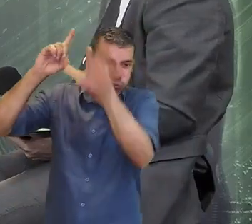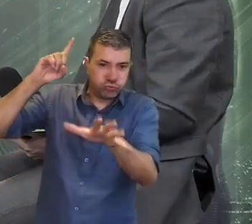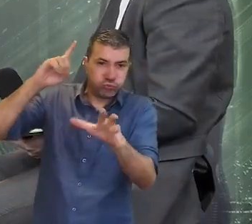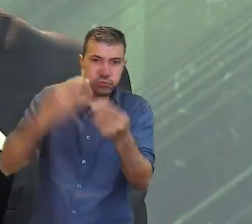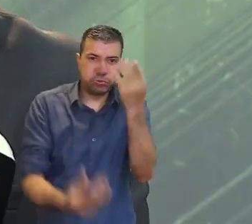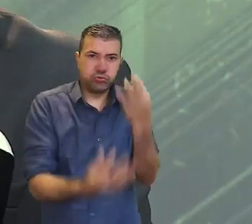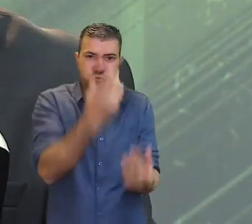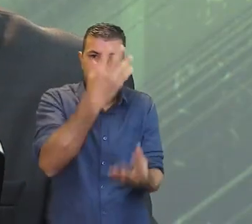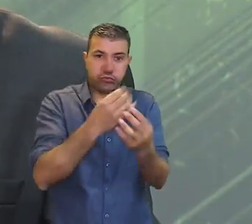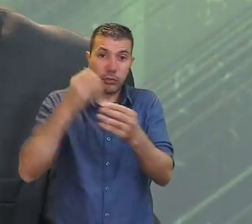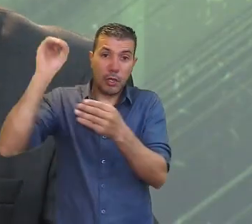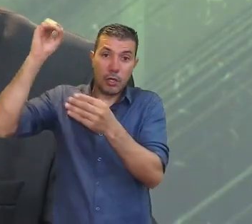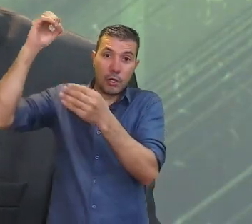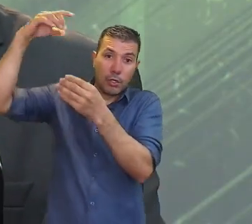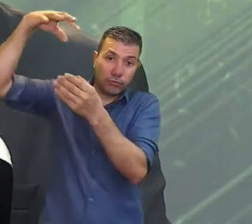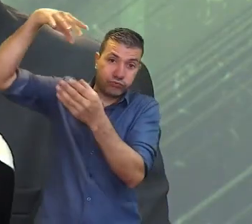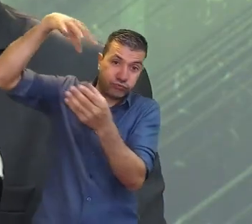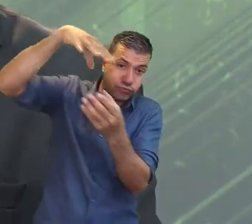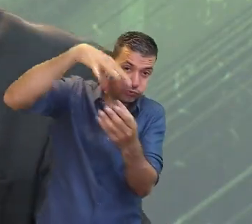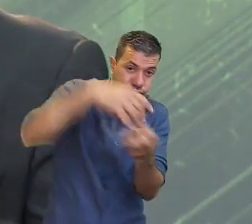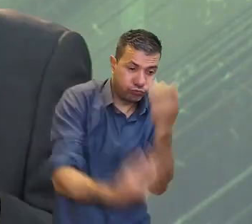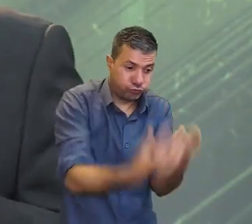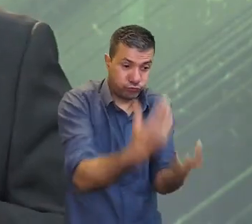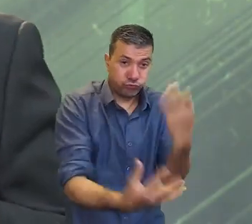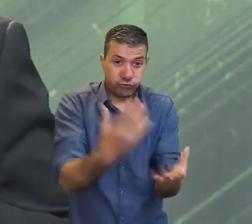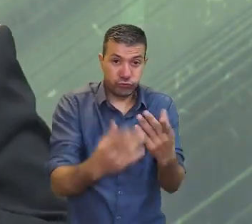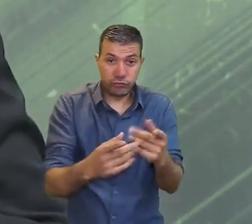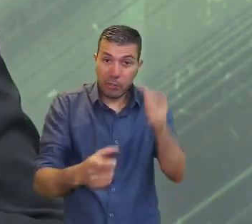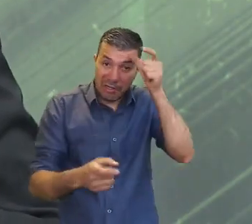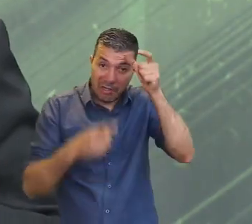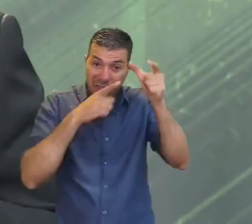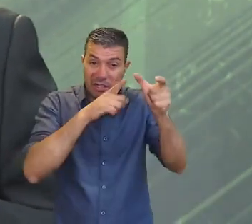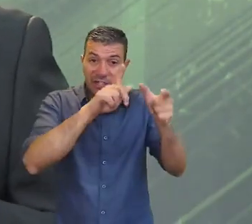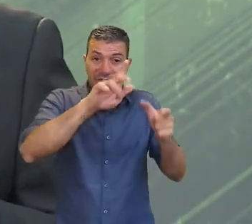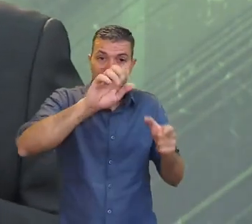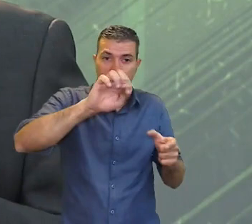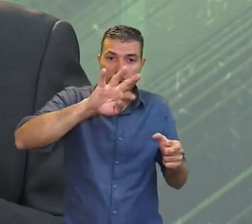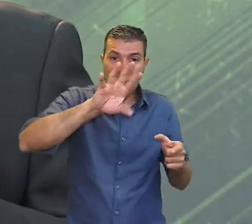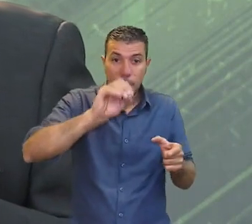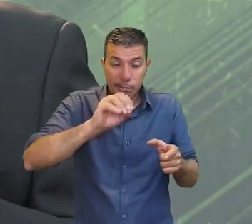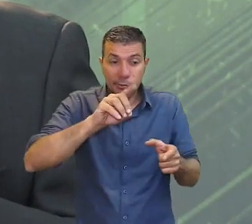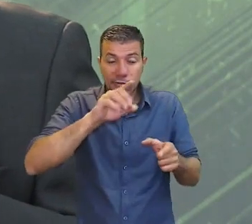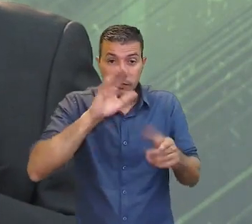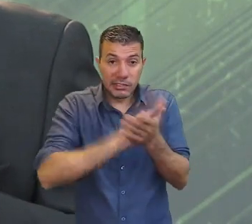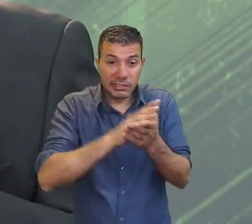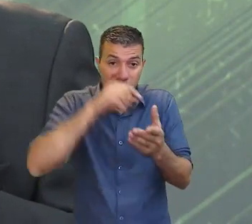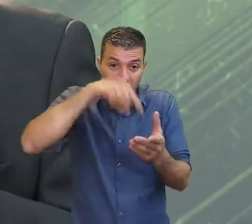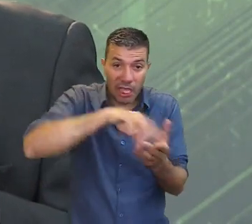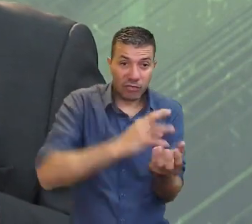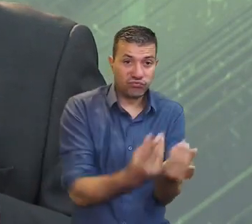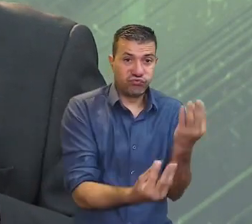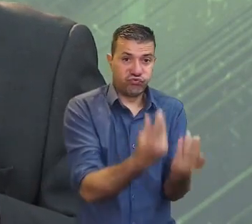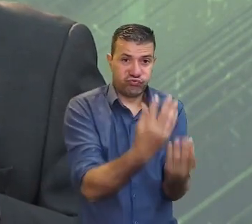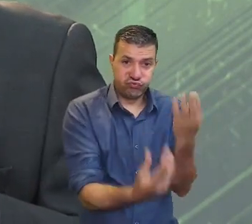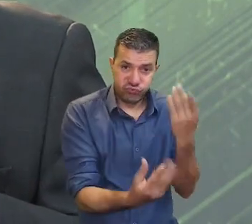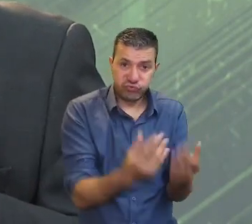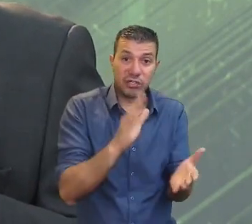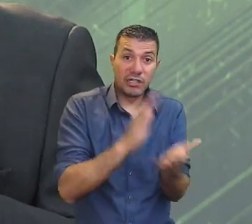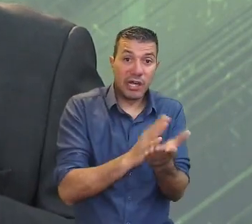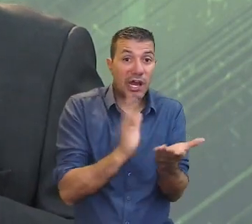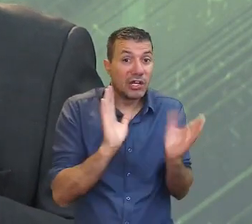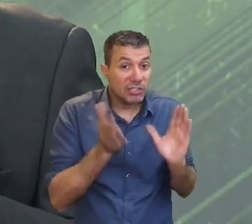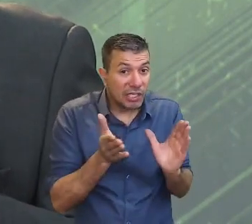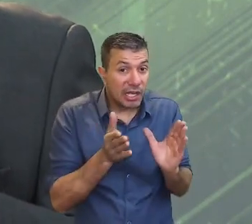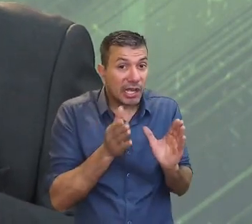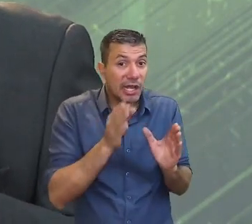consumiu. Verso 10. O diabo, o sedutor deles, foi lançado para dentro do lago de fogo e enxofre, onde já se encontra não